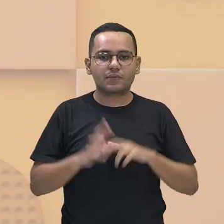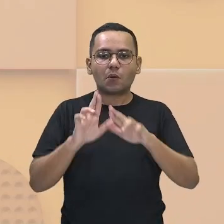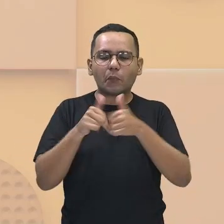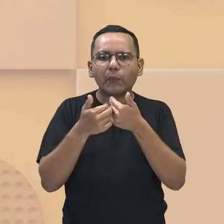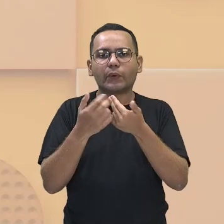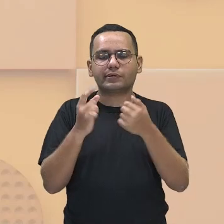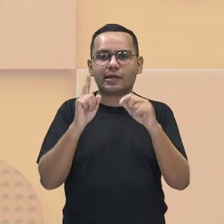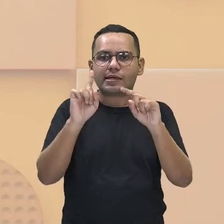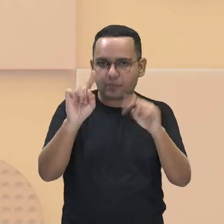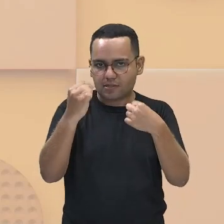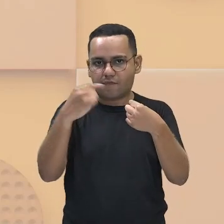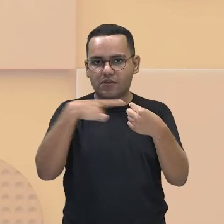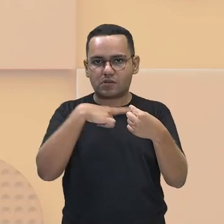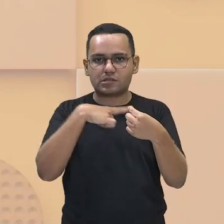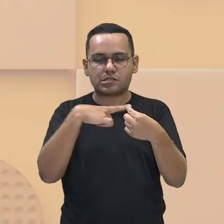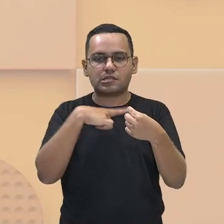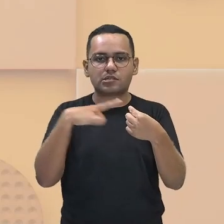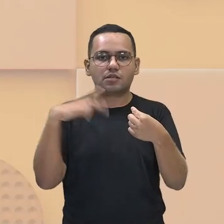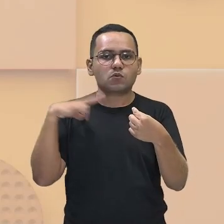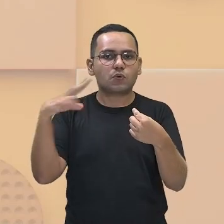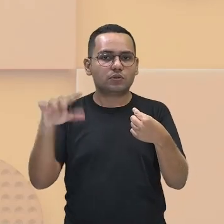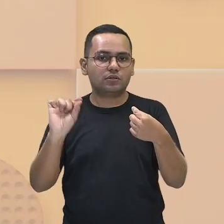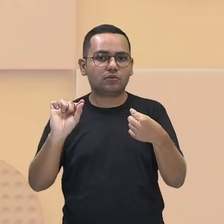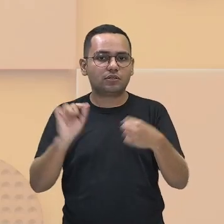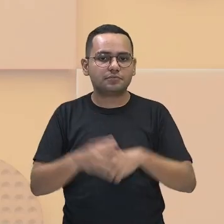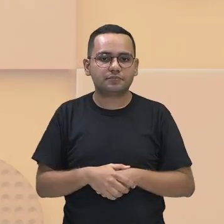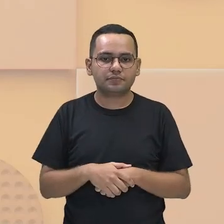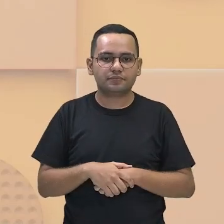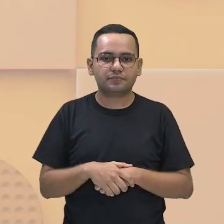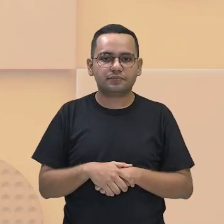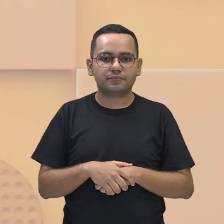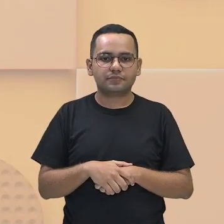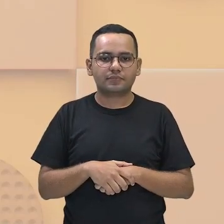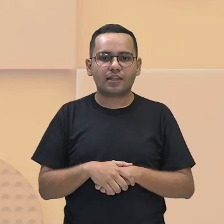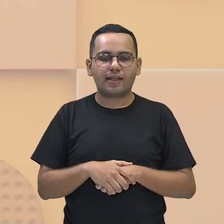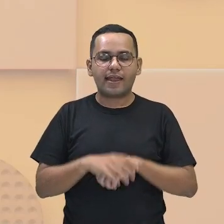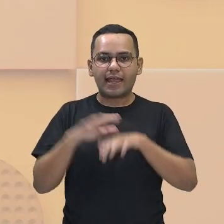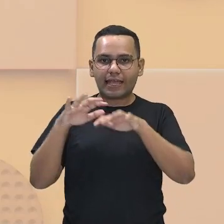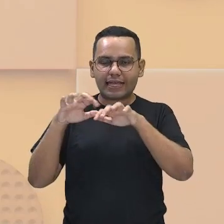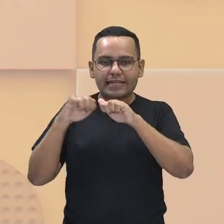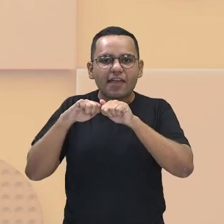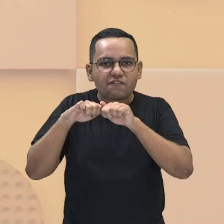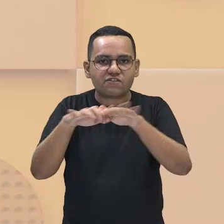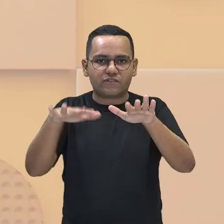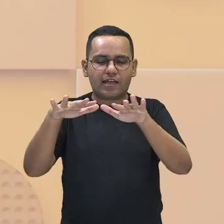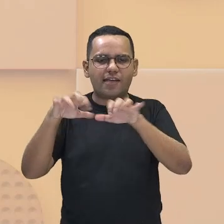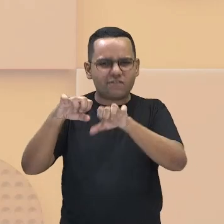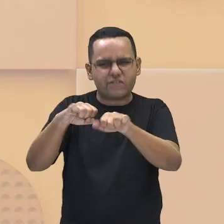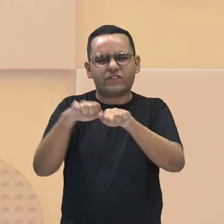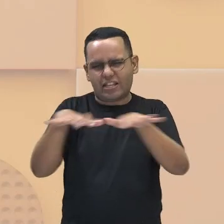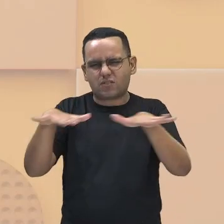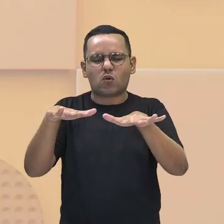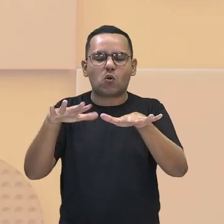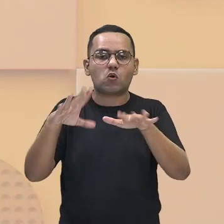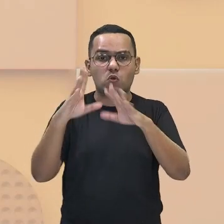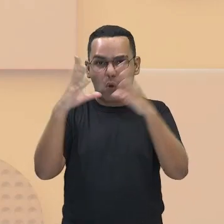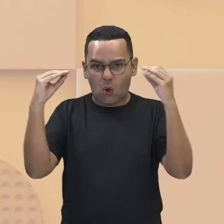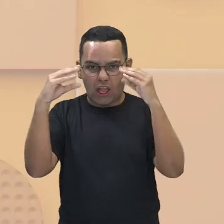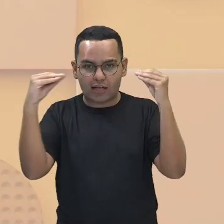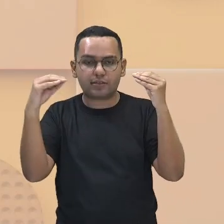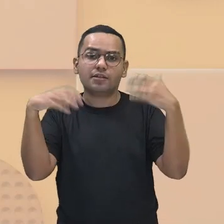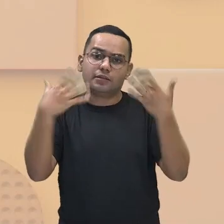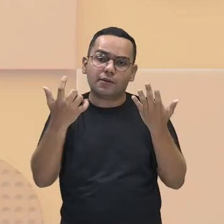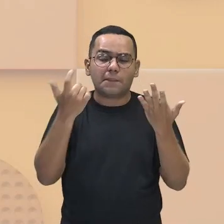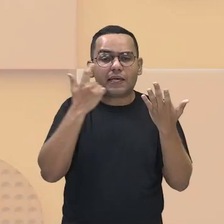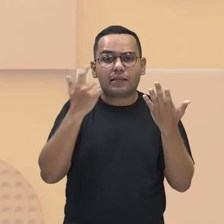os portugueses vão ter que enfrentar é justamente a invasão holandesa, visto que os holandeses e espanhóis eram inimigos,